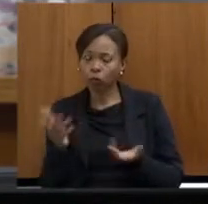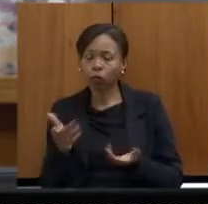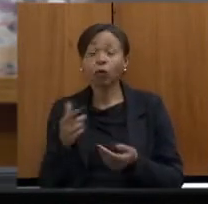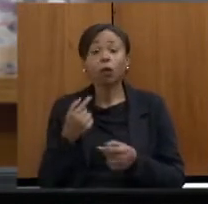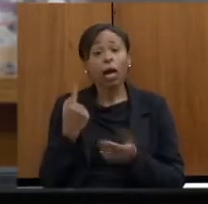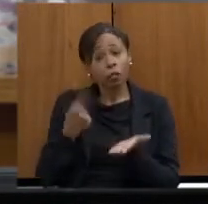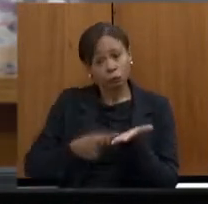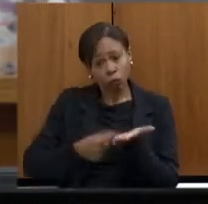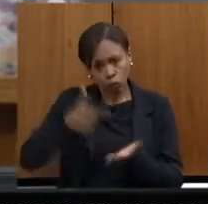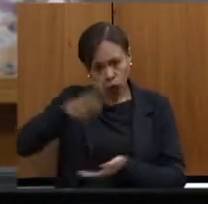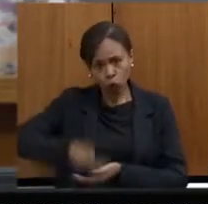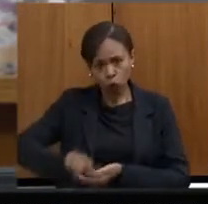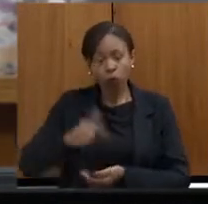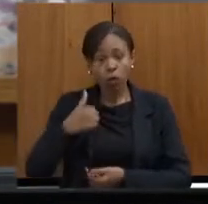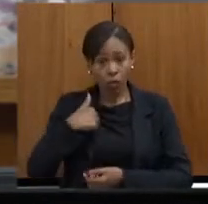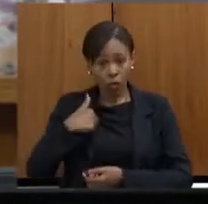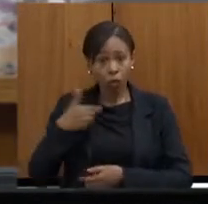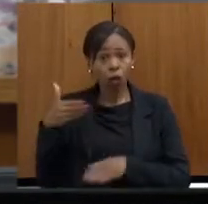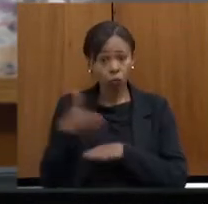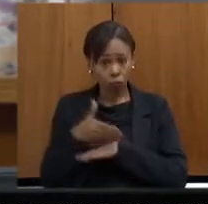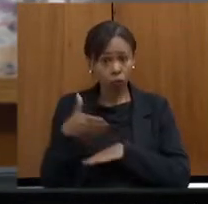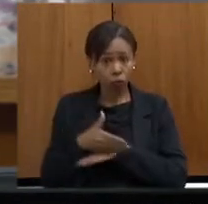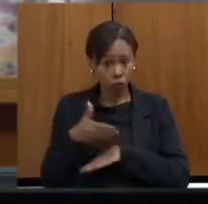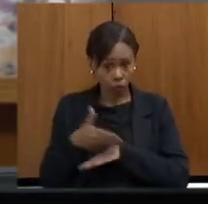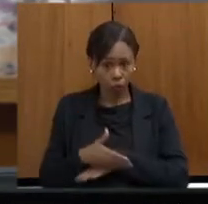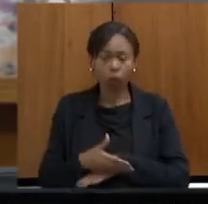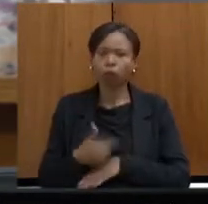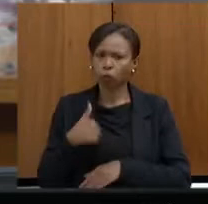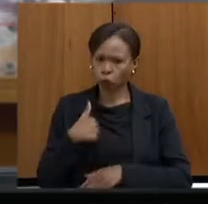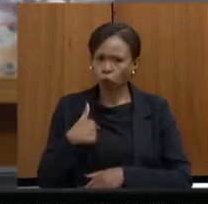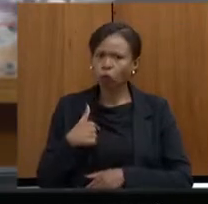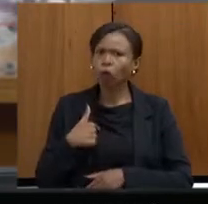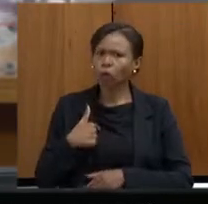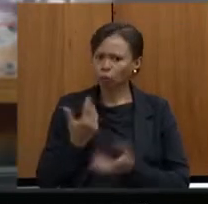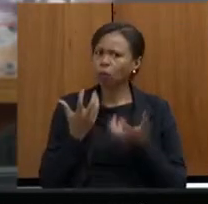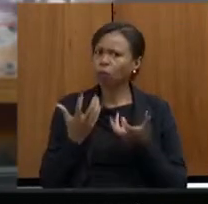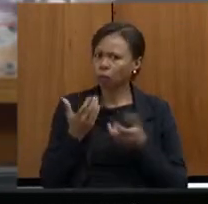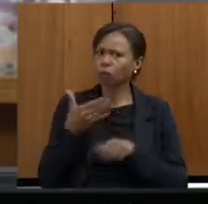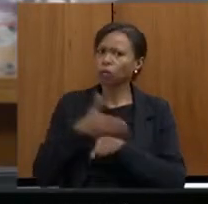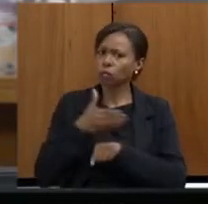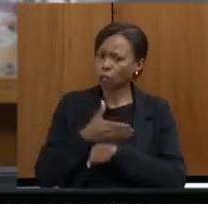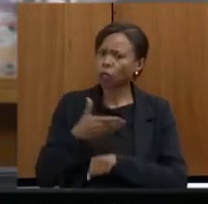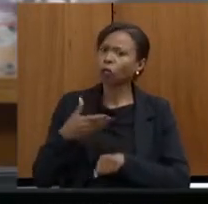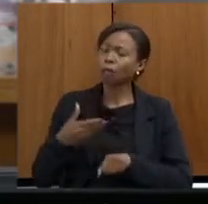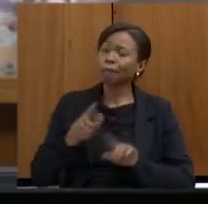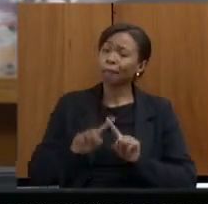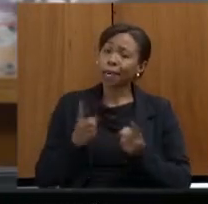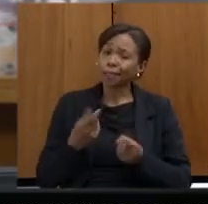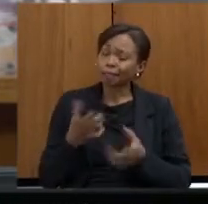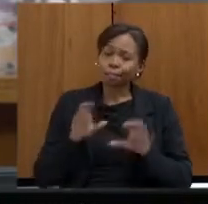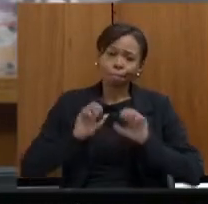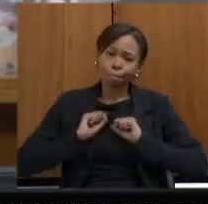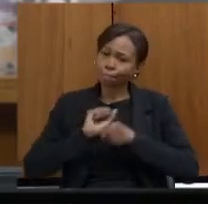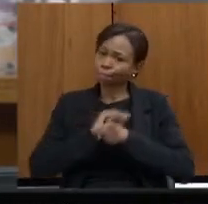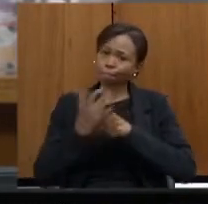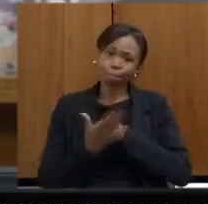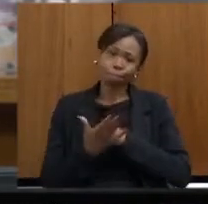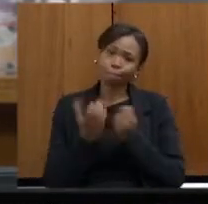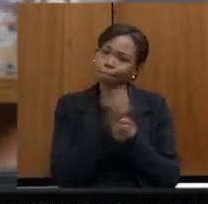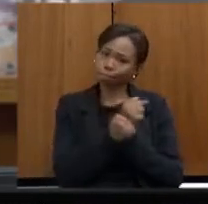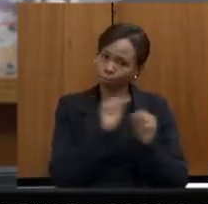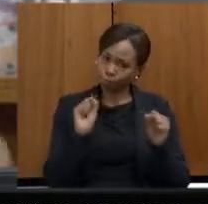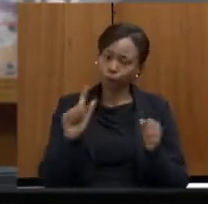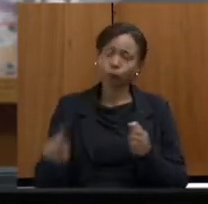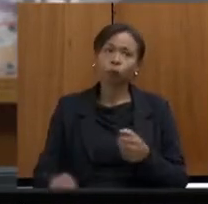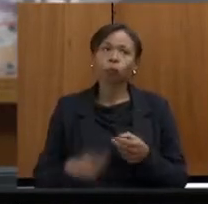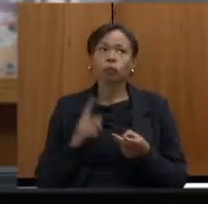de participar. Fala com a Andréia de Jesus que eu fiz questão. Como eu estava com Covid, eu fiquei impossibilitada. A